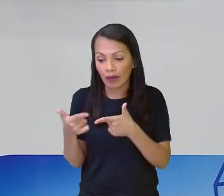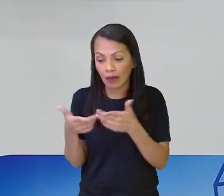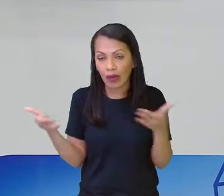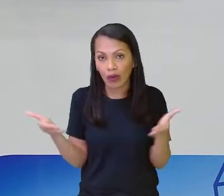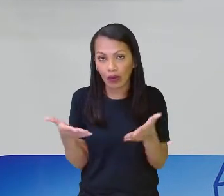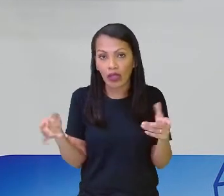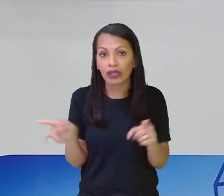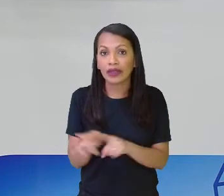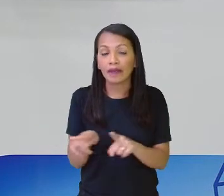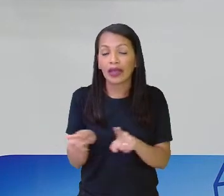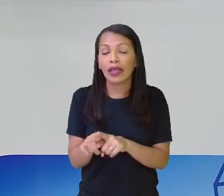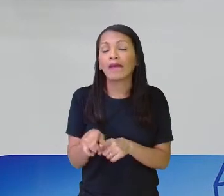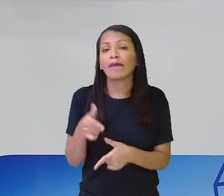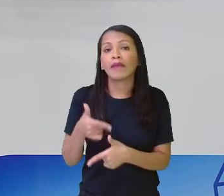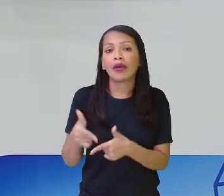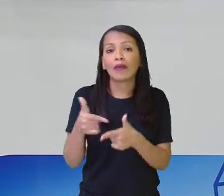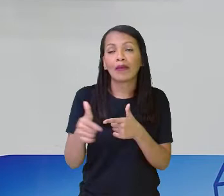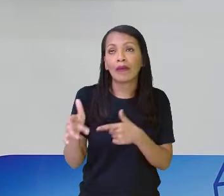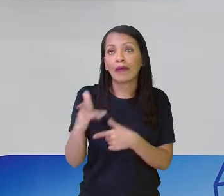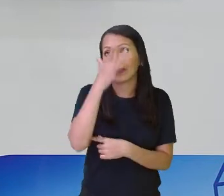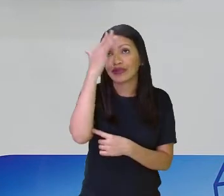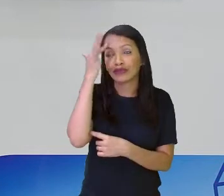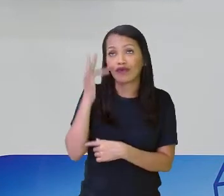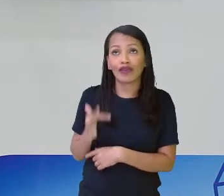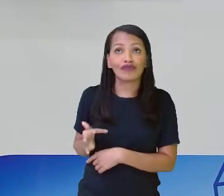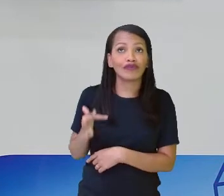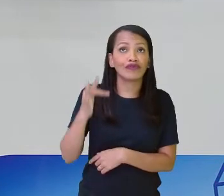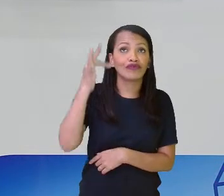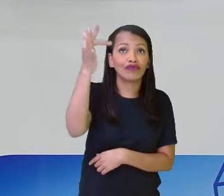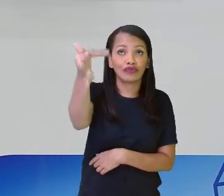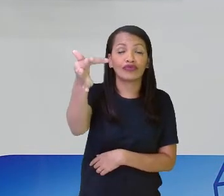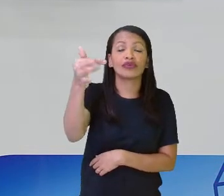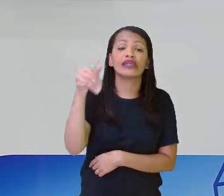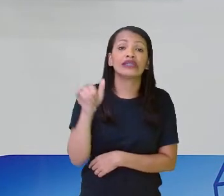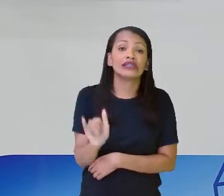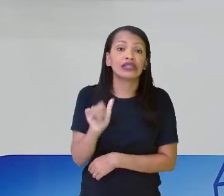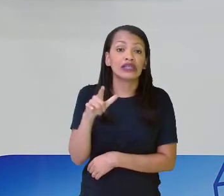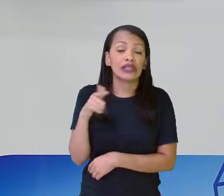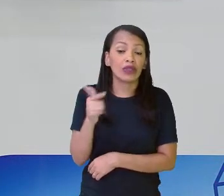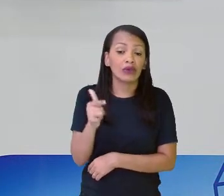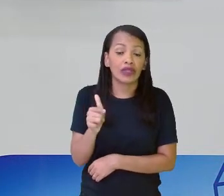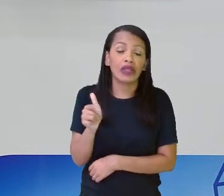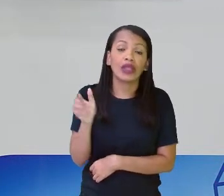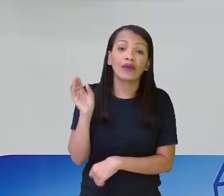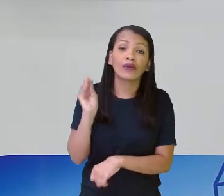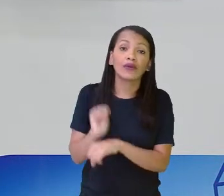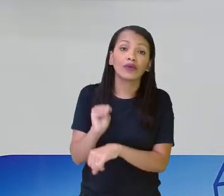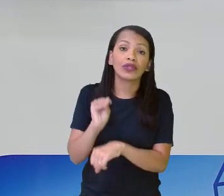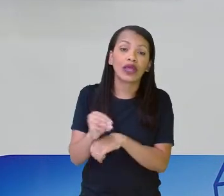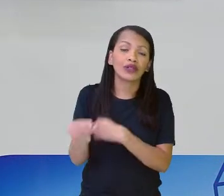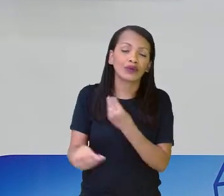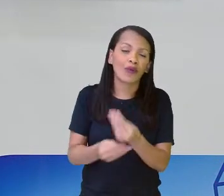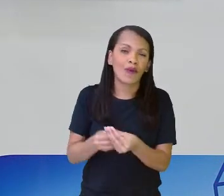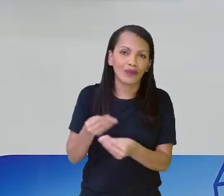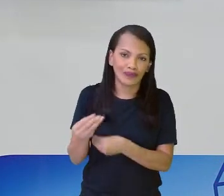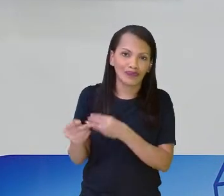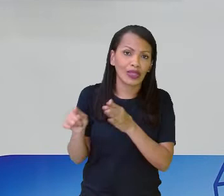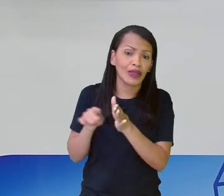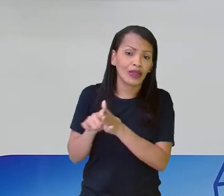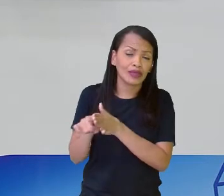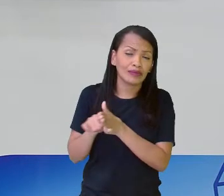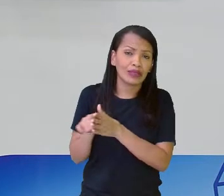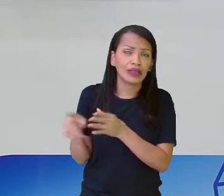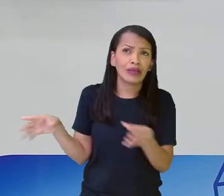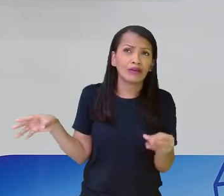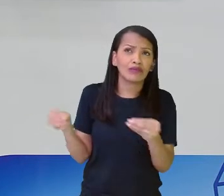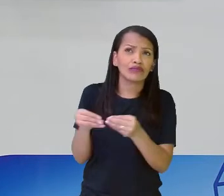pessoas que ainda vão nascer daqui a alguns anos. A tendência, se não houver um cuidado, é só piorar. Então, vejam, uma pesquisa curta, a gente já